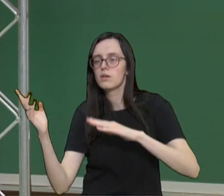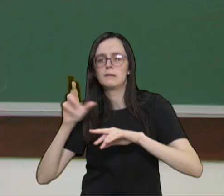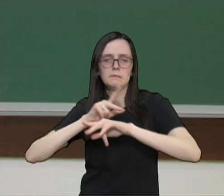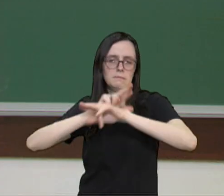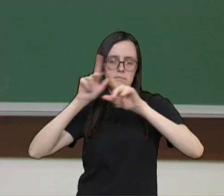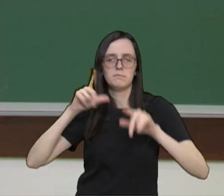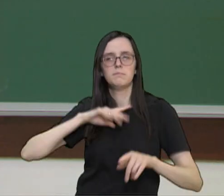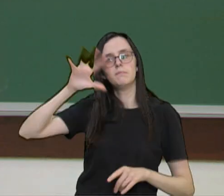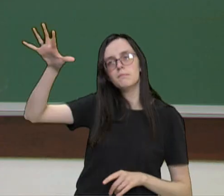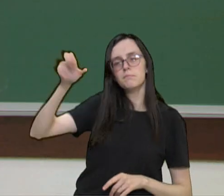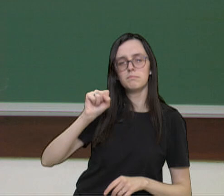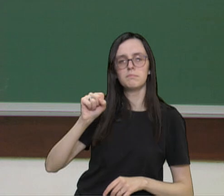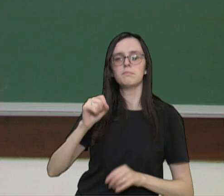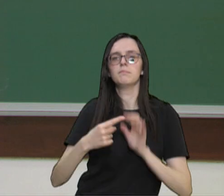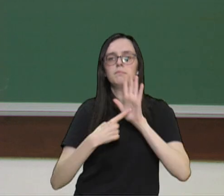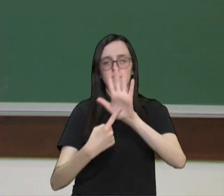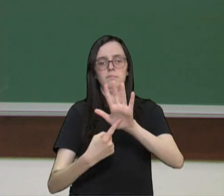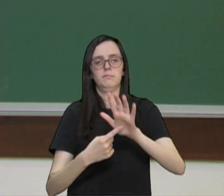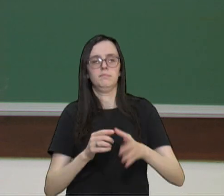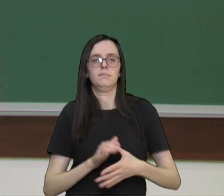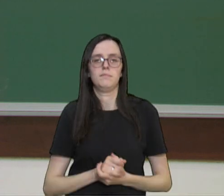vai.